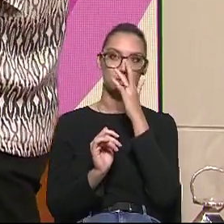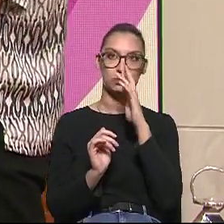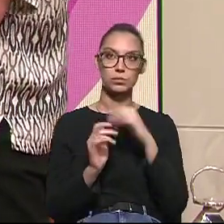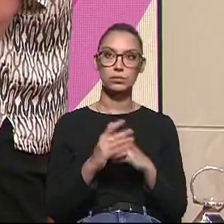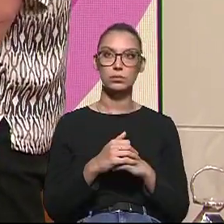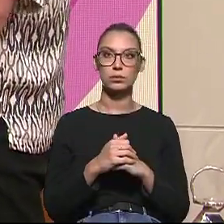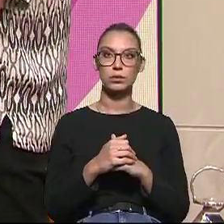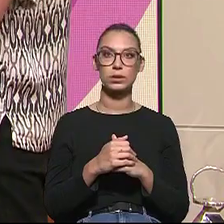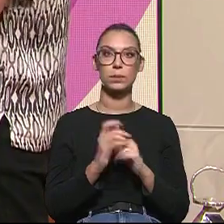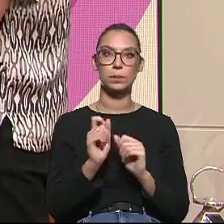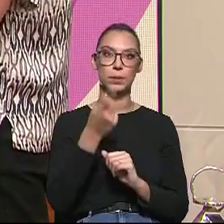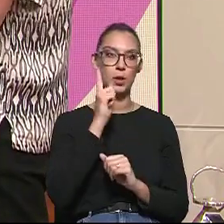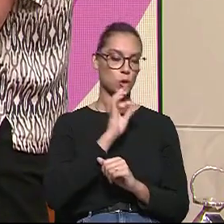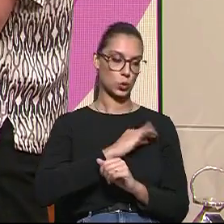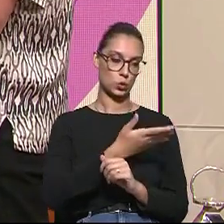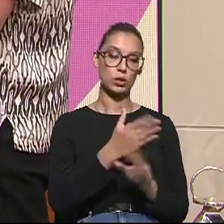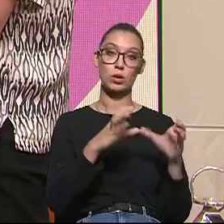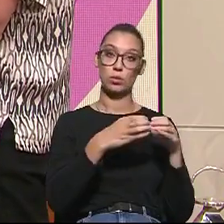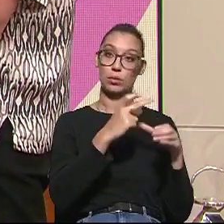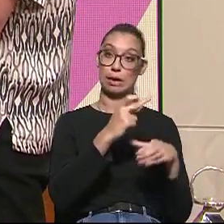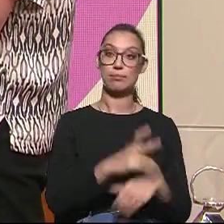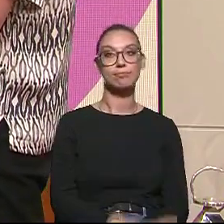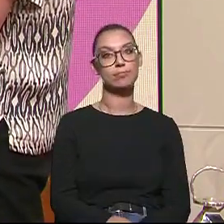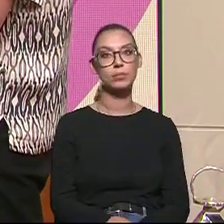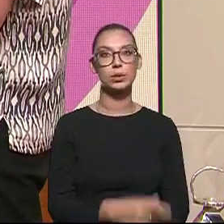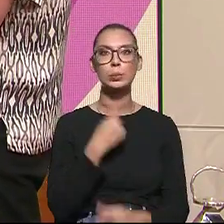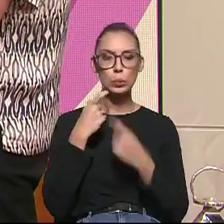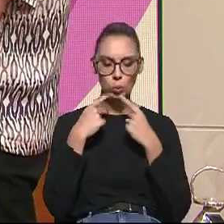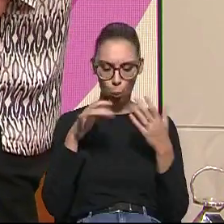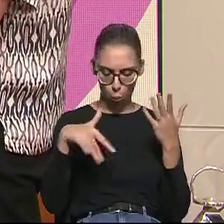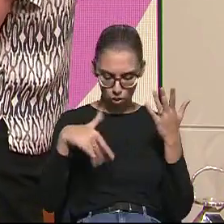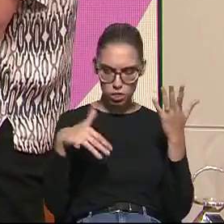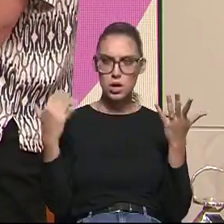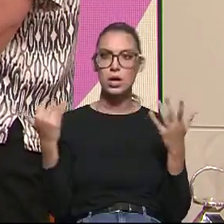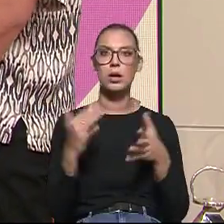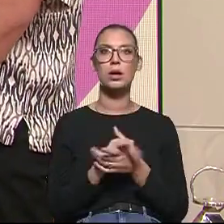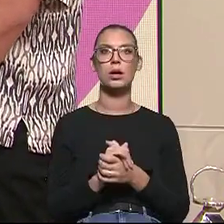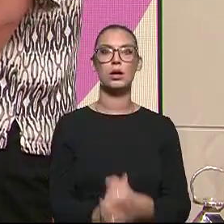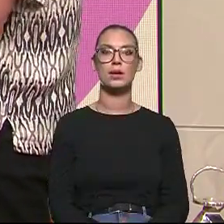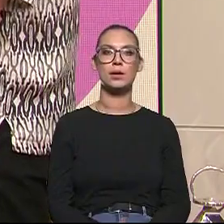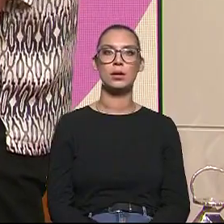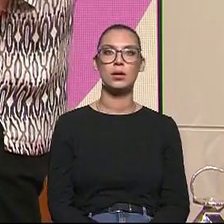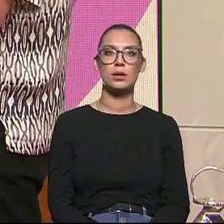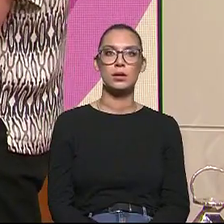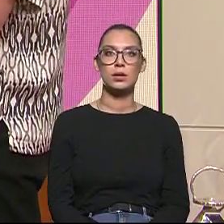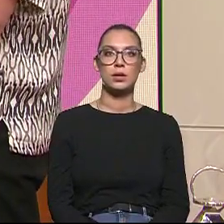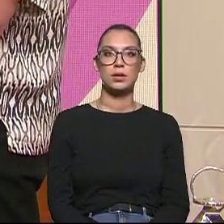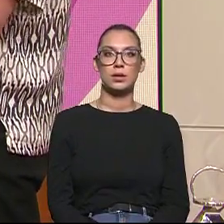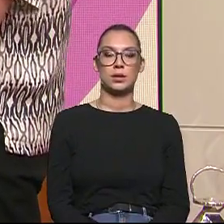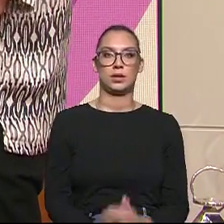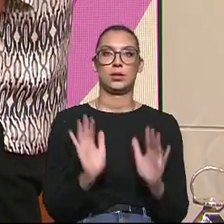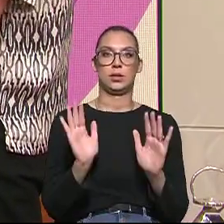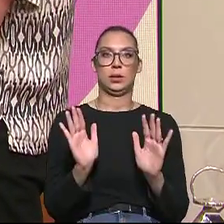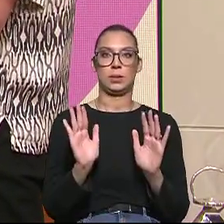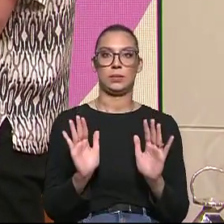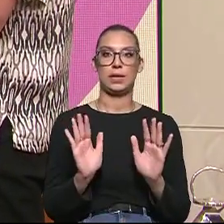senhoras. Primeiras senhoras, é a equipa A. Então, mas onde é que eu tenho as perguntas? Espera aí. Posso chegar a campanha para aqui? Esperem lá que isto vai se